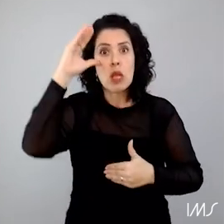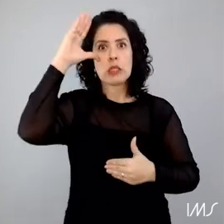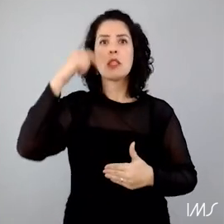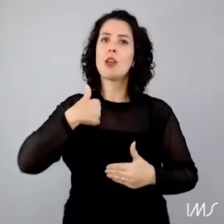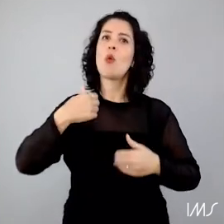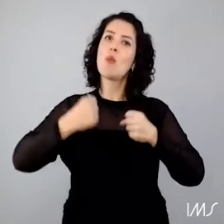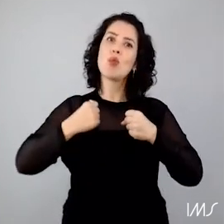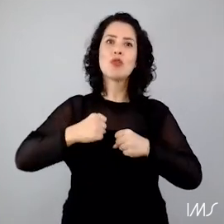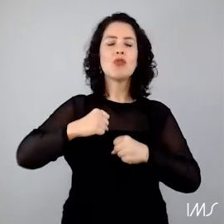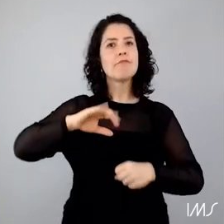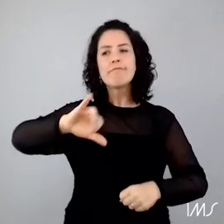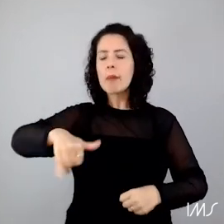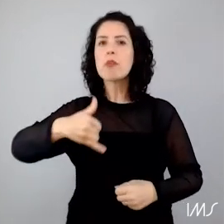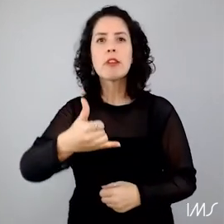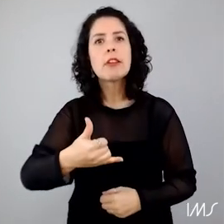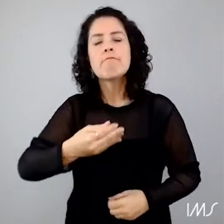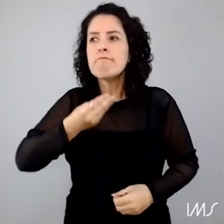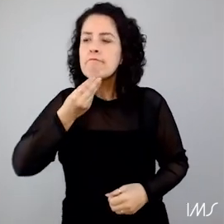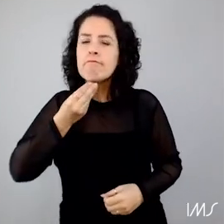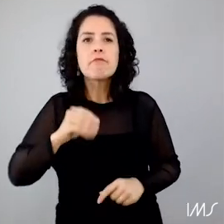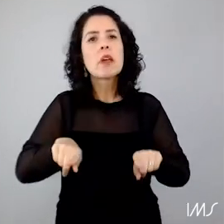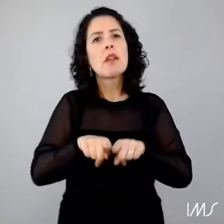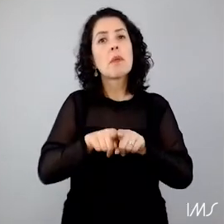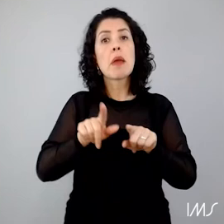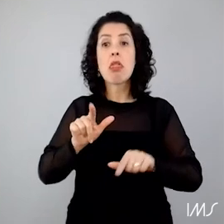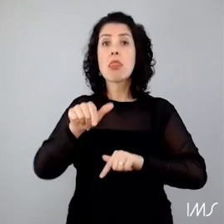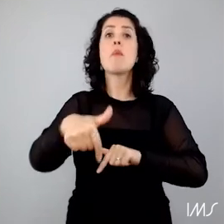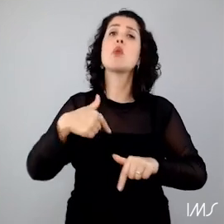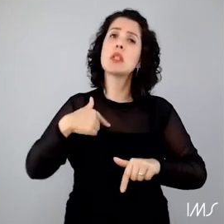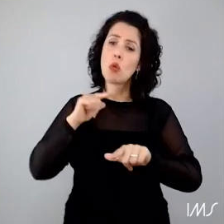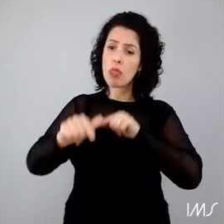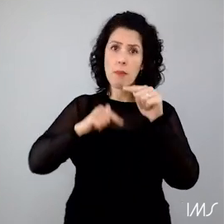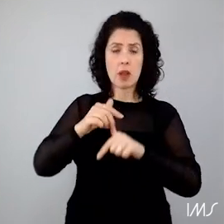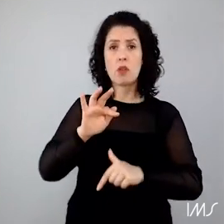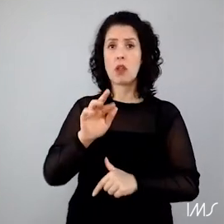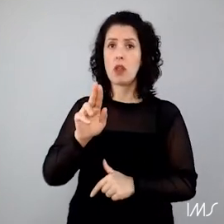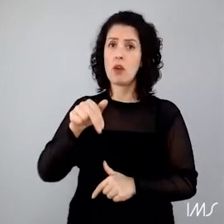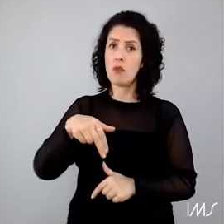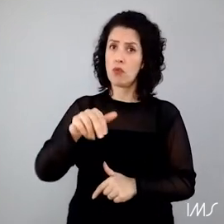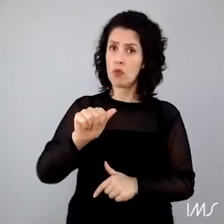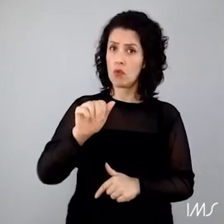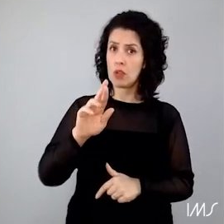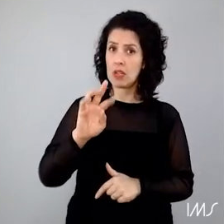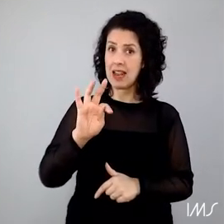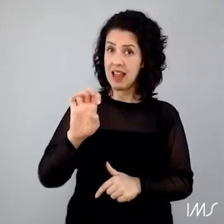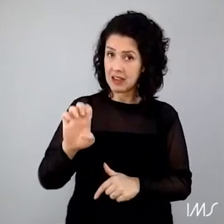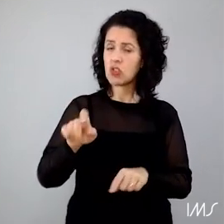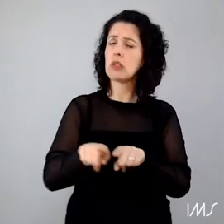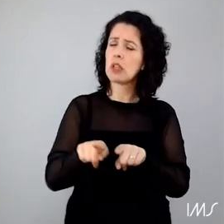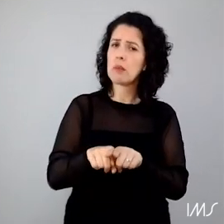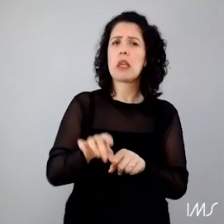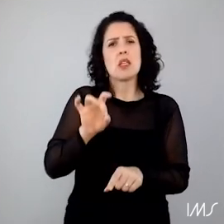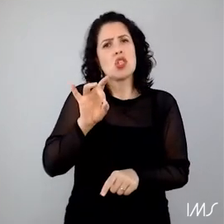contexto do Instituto Nacional de Fotografia, que não só atuou na difusão da produção contemporânea naquele momento, como criou o Programa Nacional